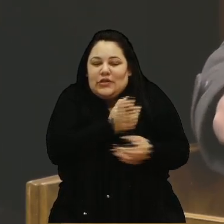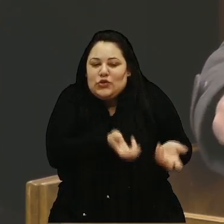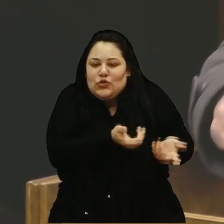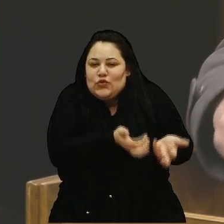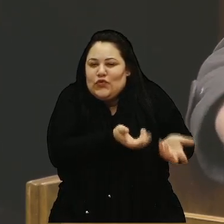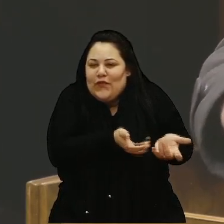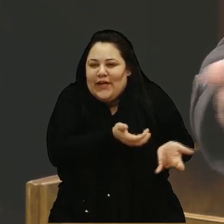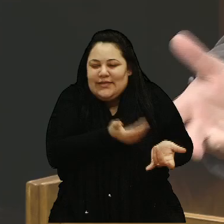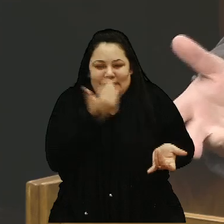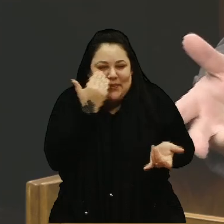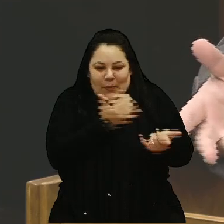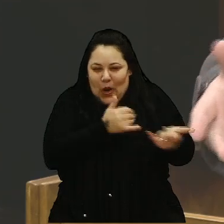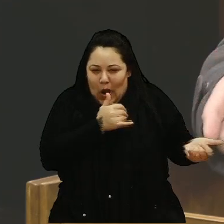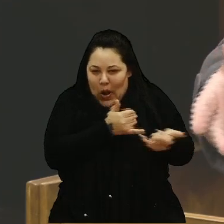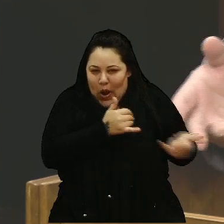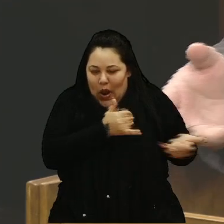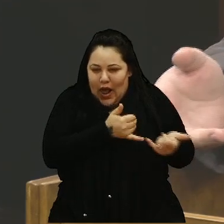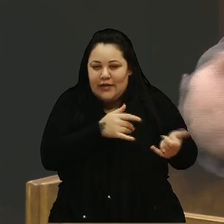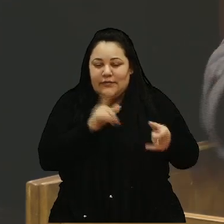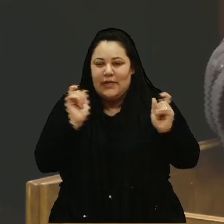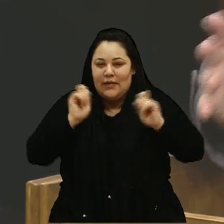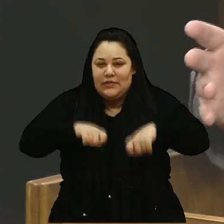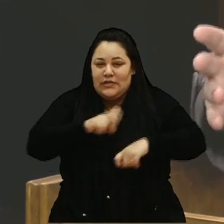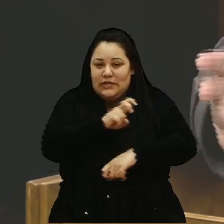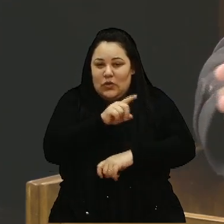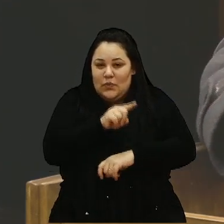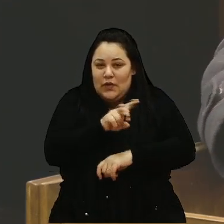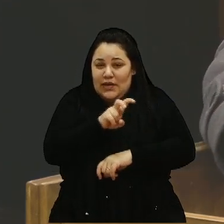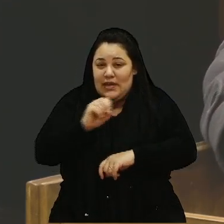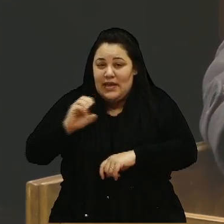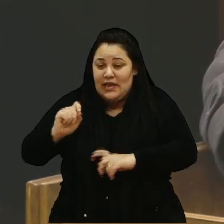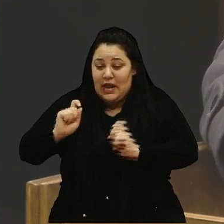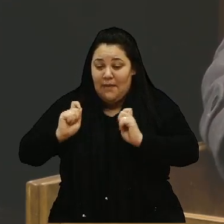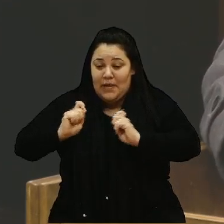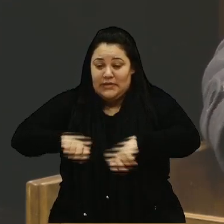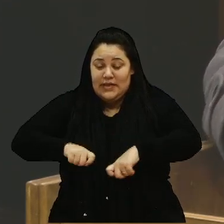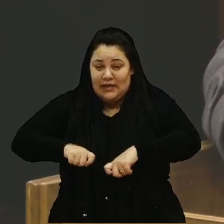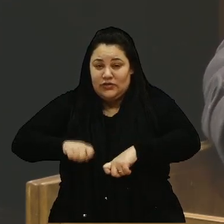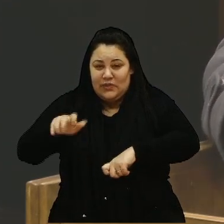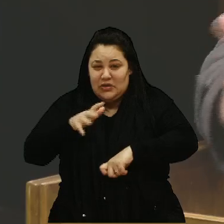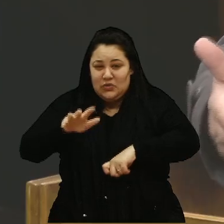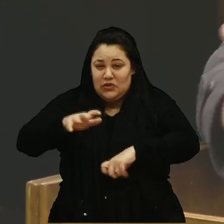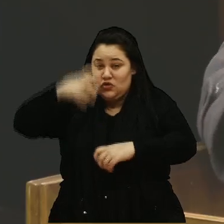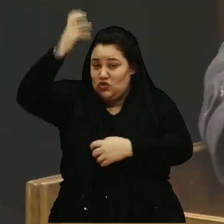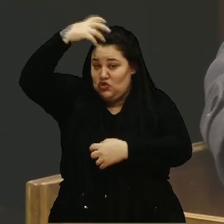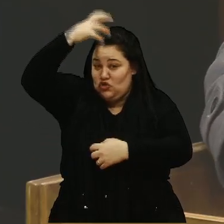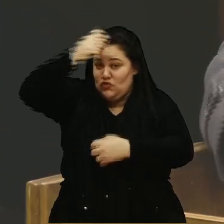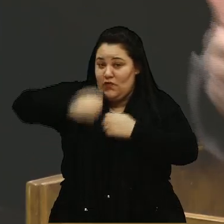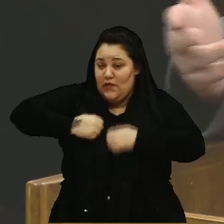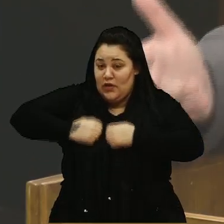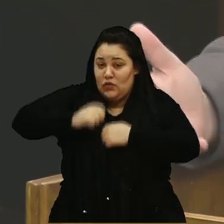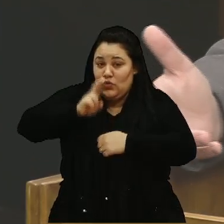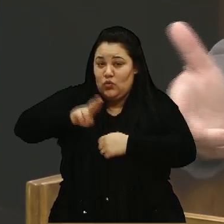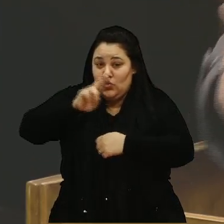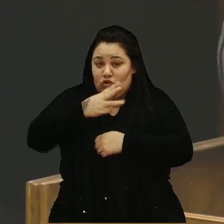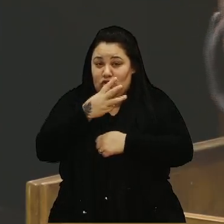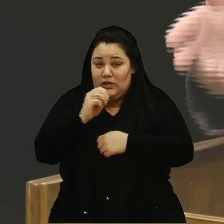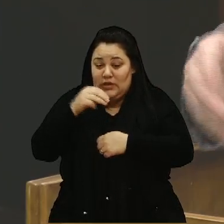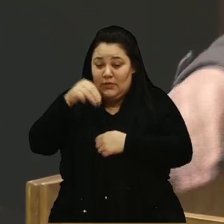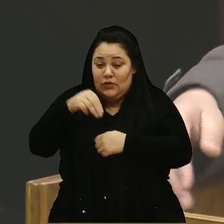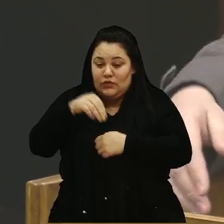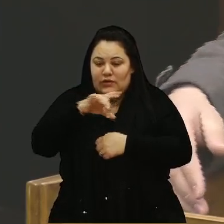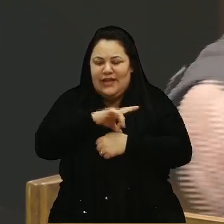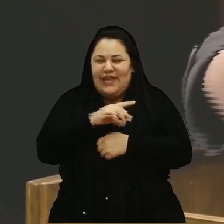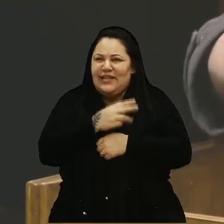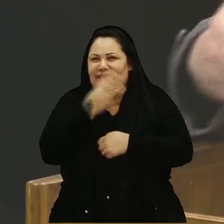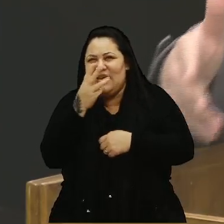que se faz, é uma potência de 5.500 watts, que é uma potência média de um chuveiro, uso diário de 30 minutos, considerando que são 3 banhos,